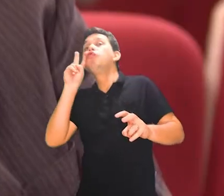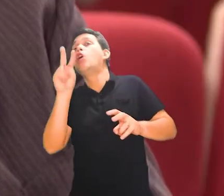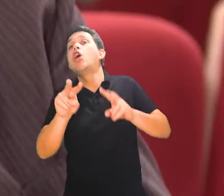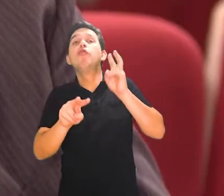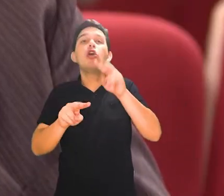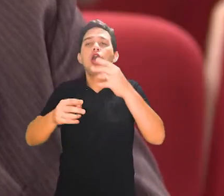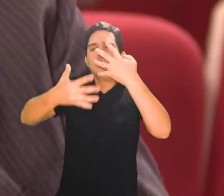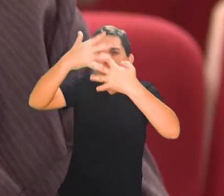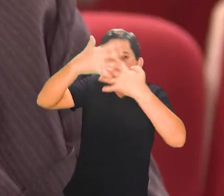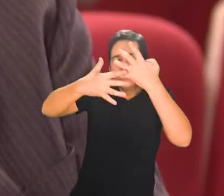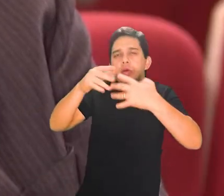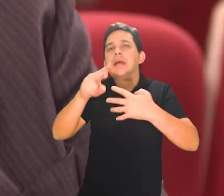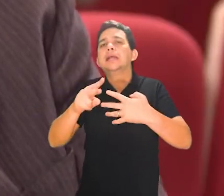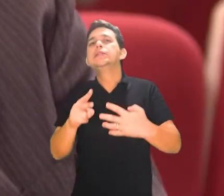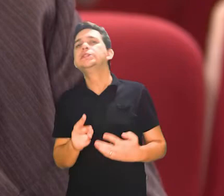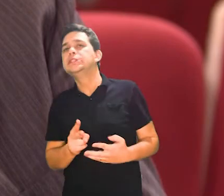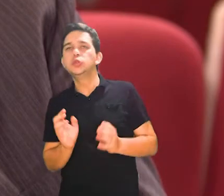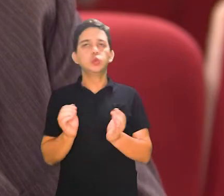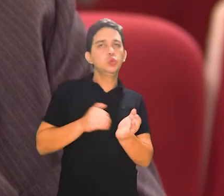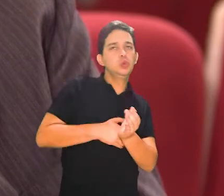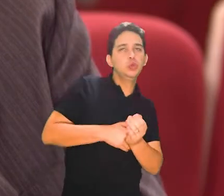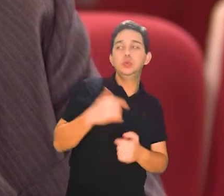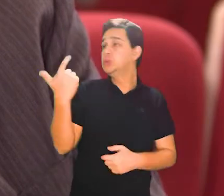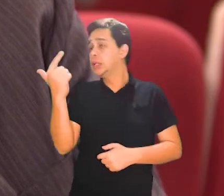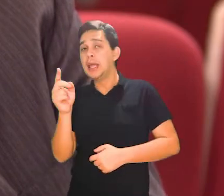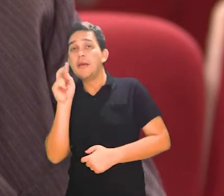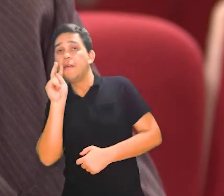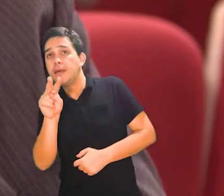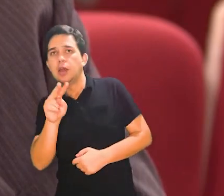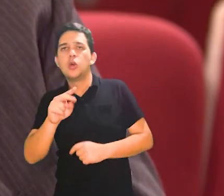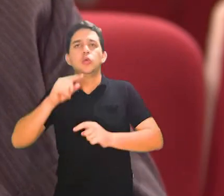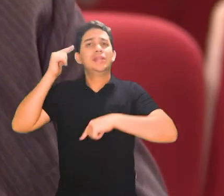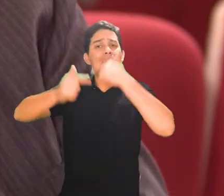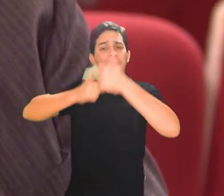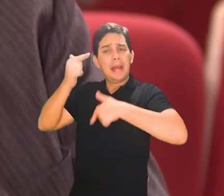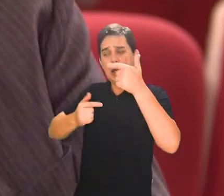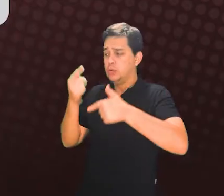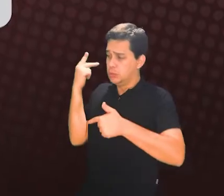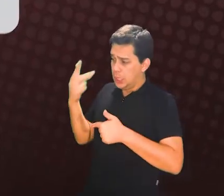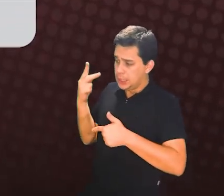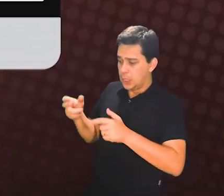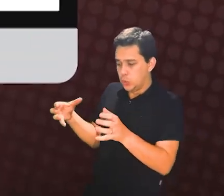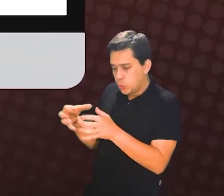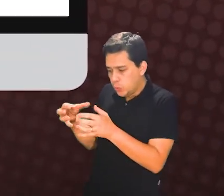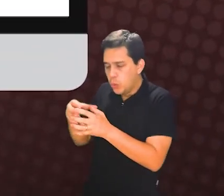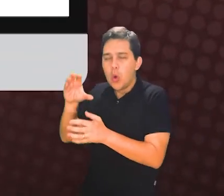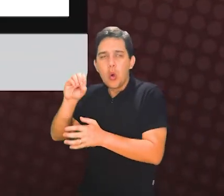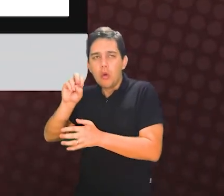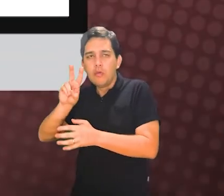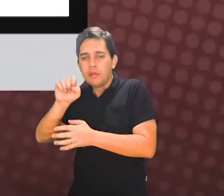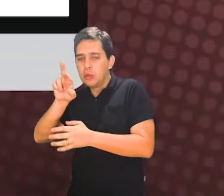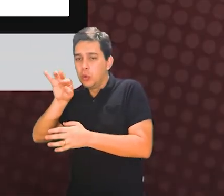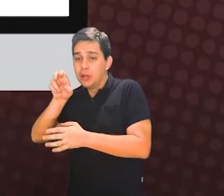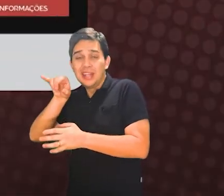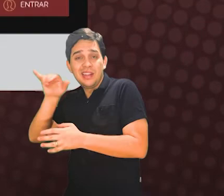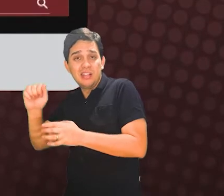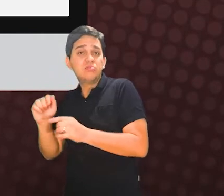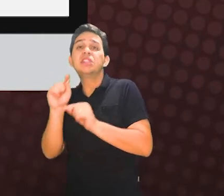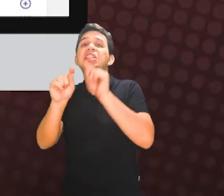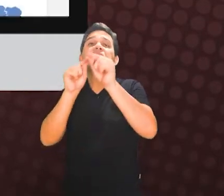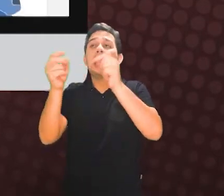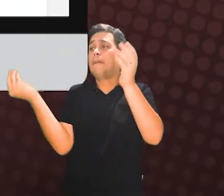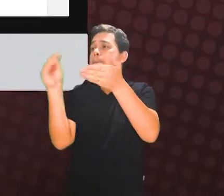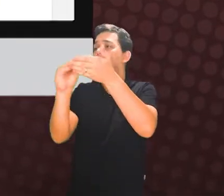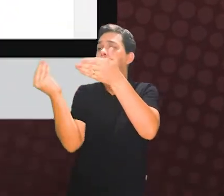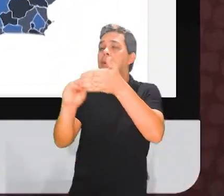portal de dados onde o cidadão sabe exatamente o que a ouvidoria vem fazendo. E lá ele vai identificar as